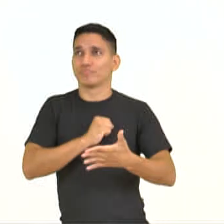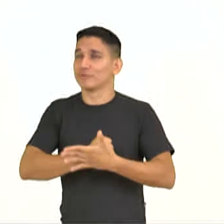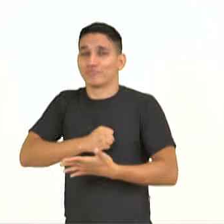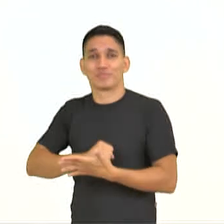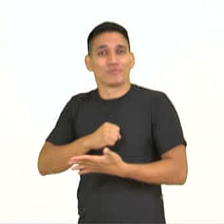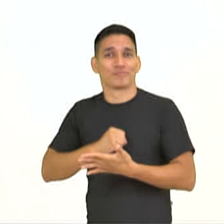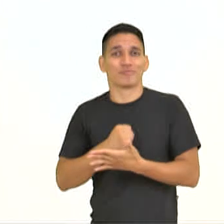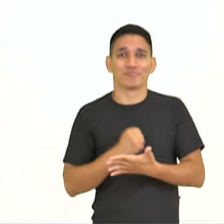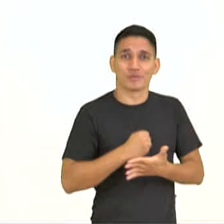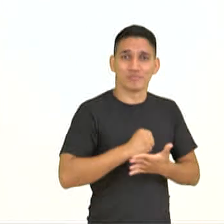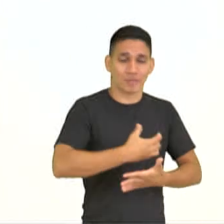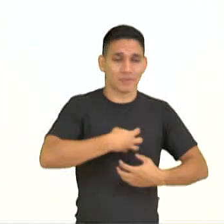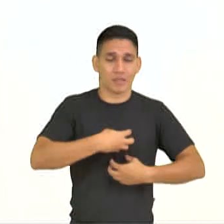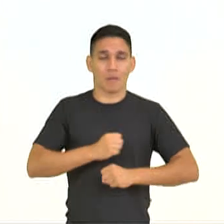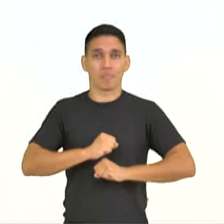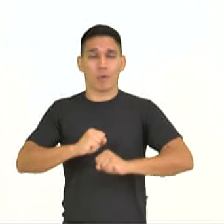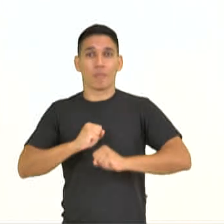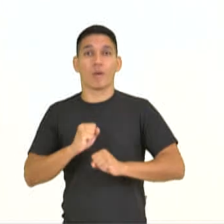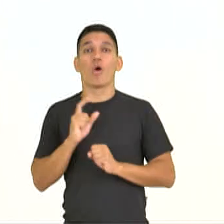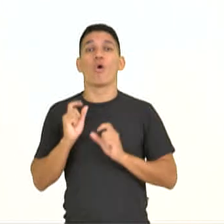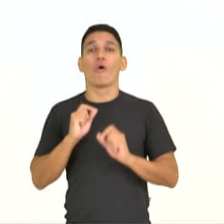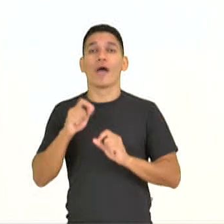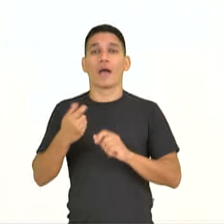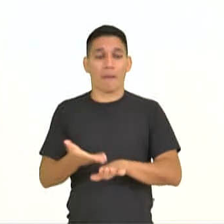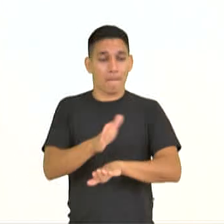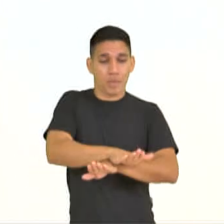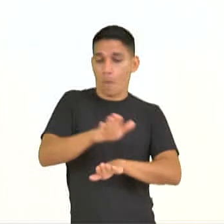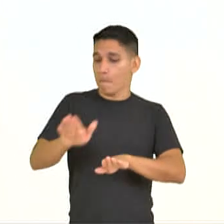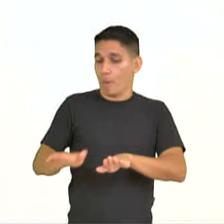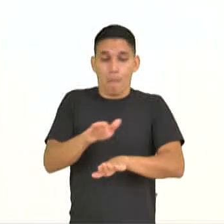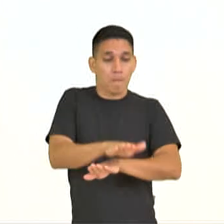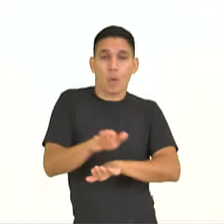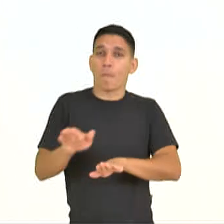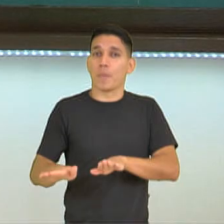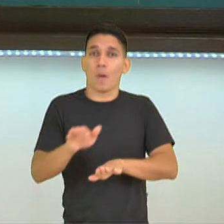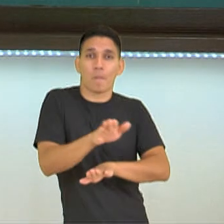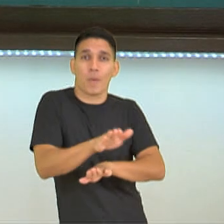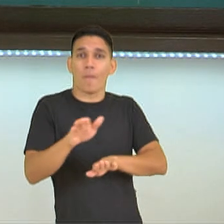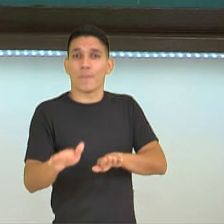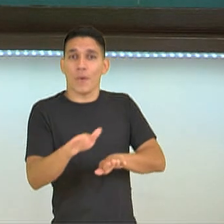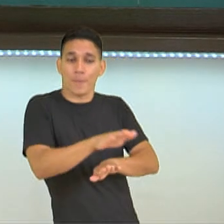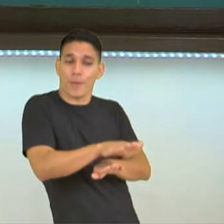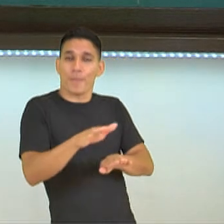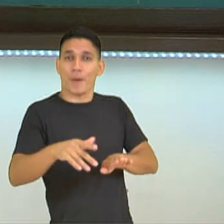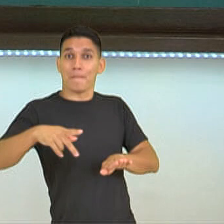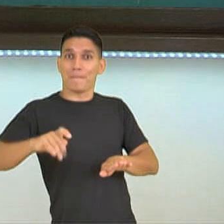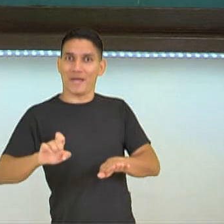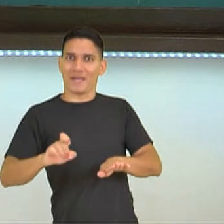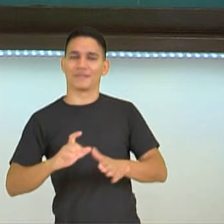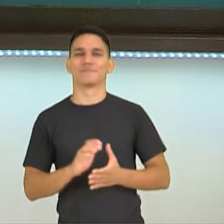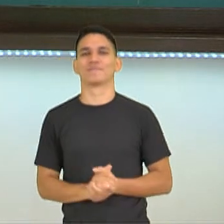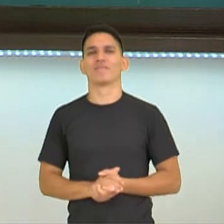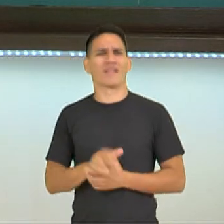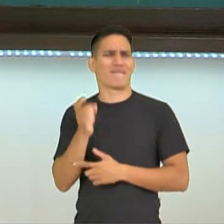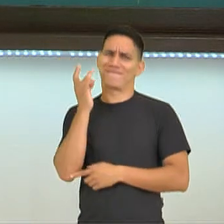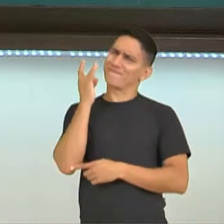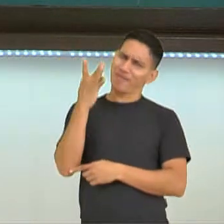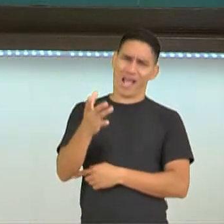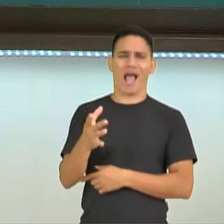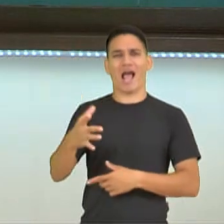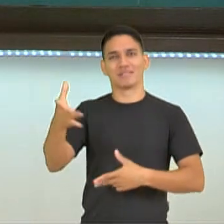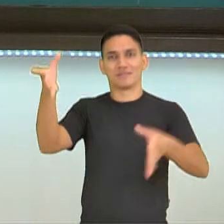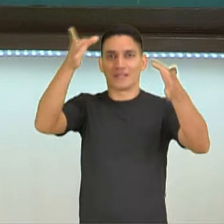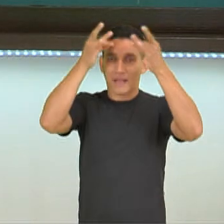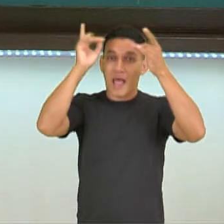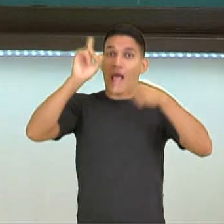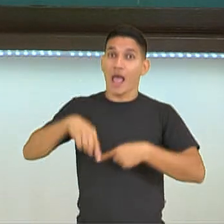do ai, bota aqui o seu pezinho, né? Muito fácil de memorizar. E é a única dança popular